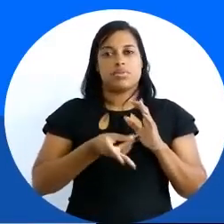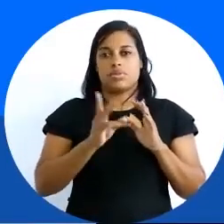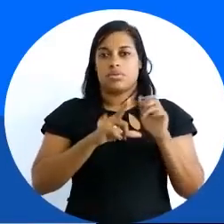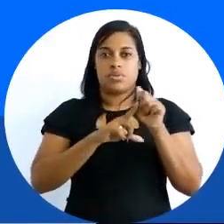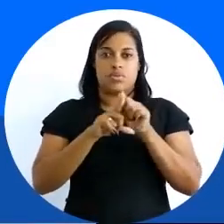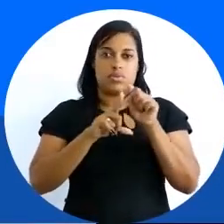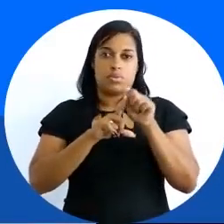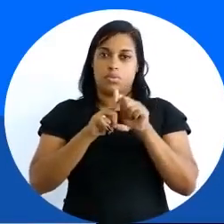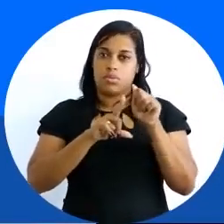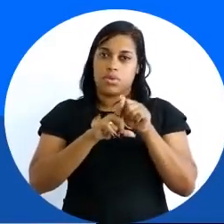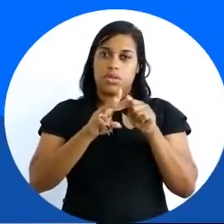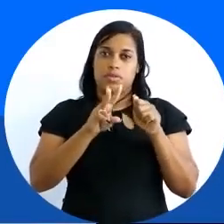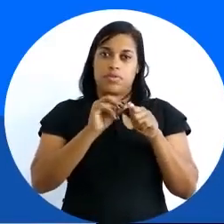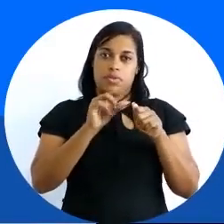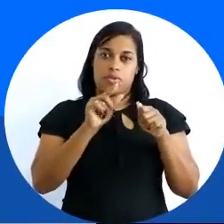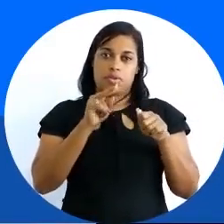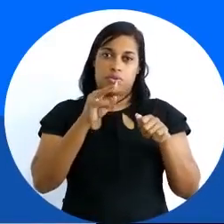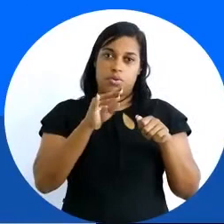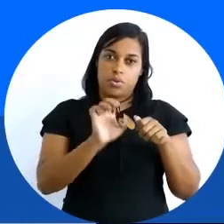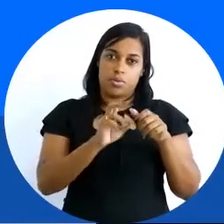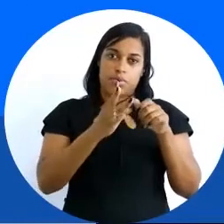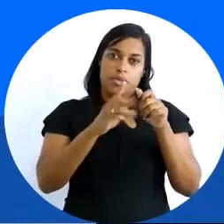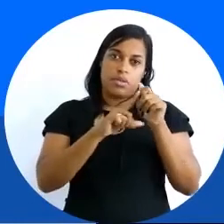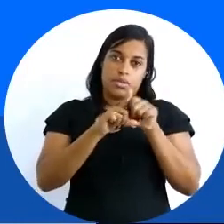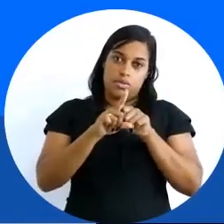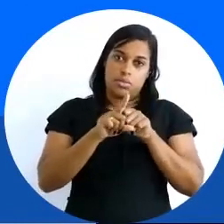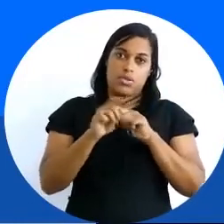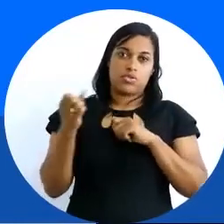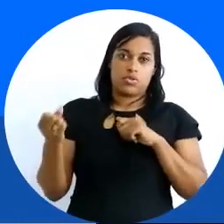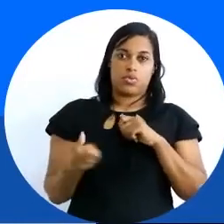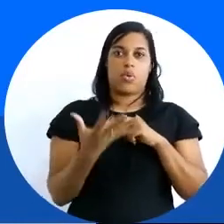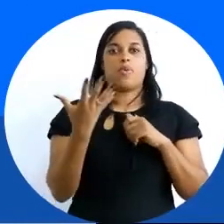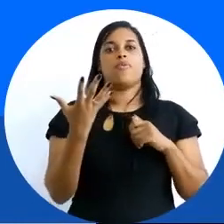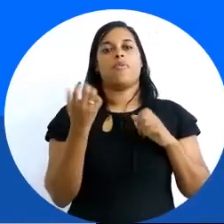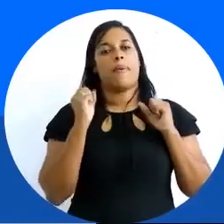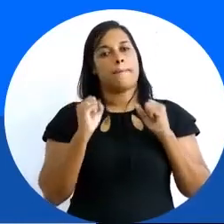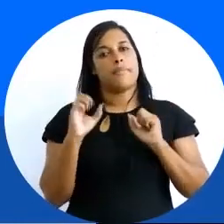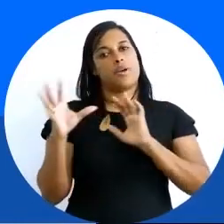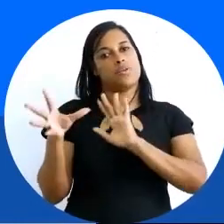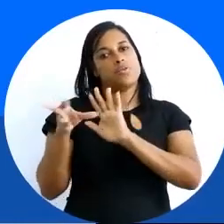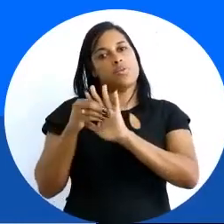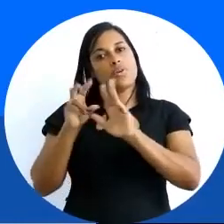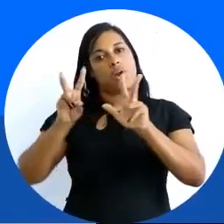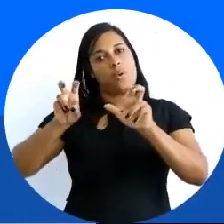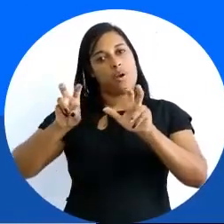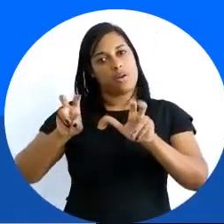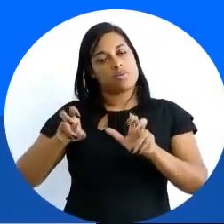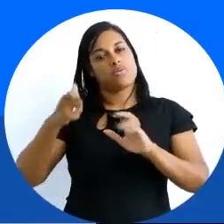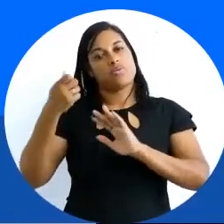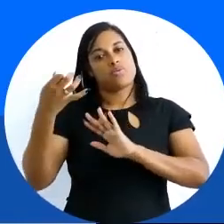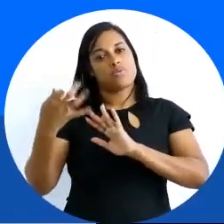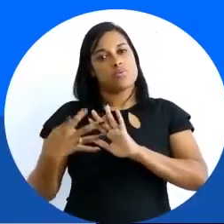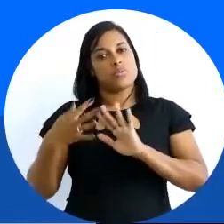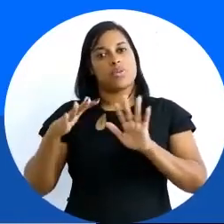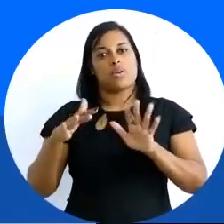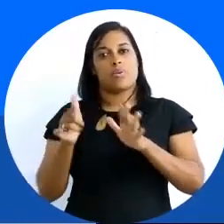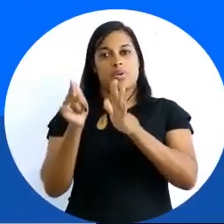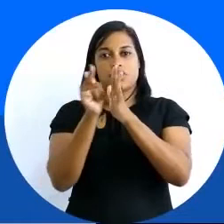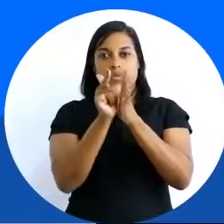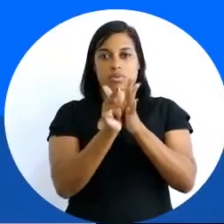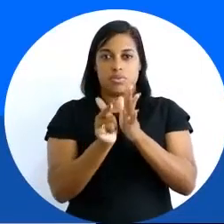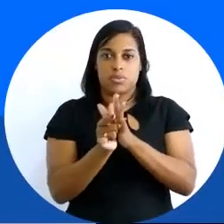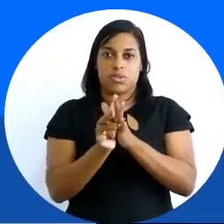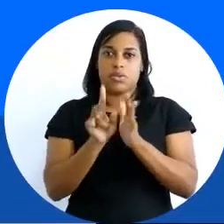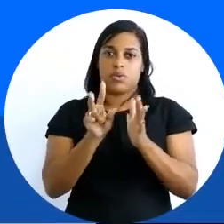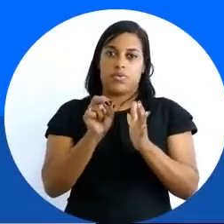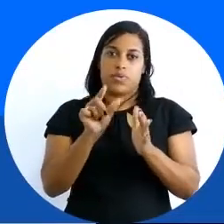mês lança um volume, ou a cada 3 meses lança um volume novo. Então aí eu posso colocar o assunto e dizer quais são as partes ou os volumes